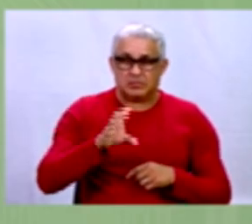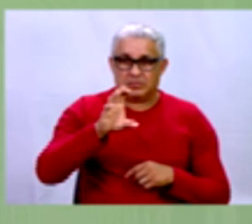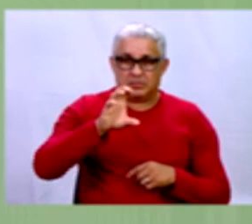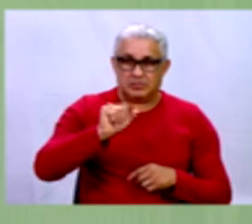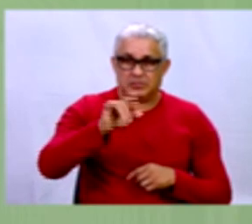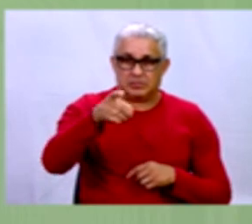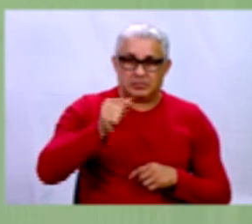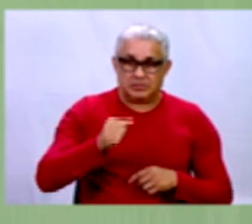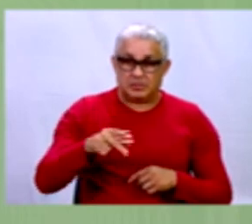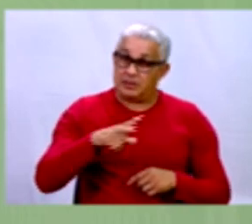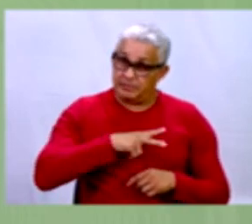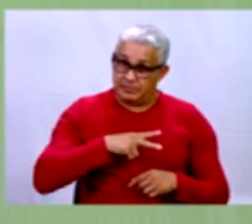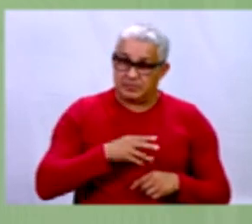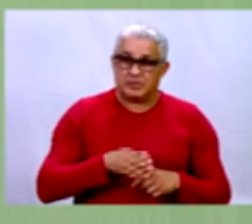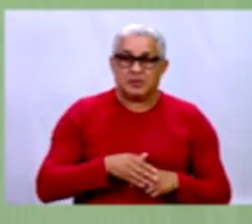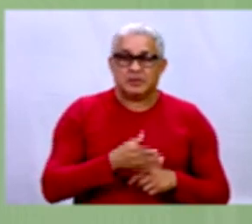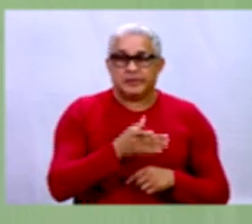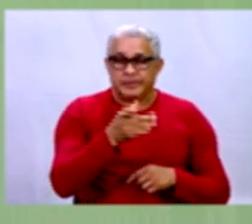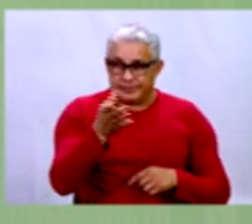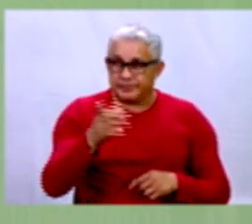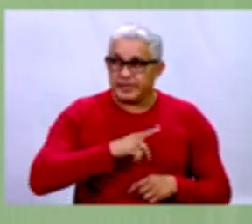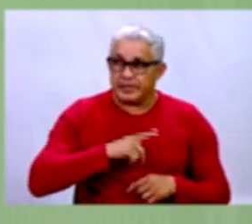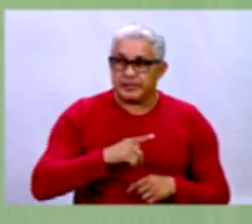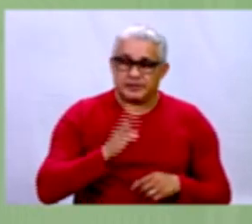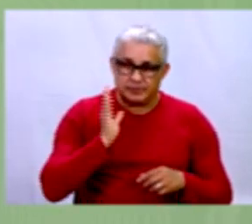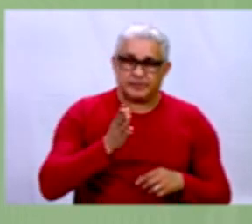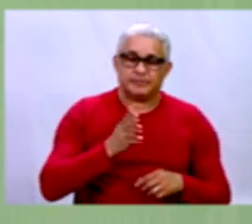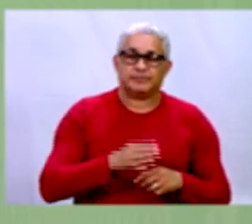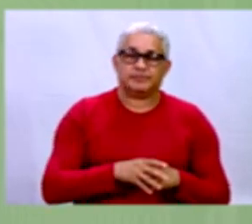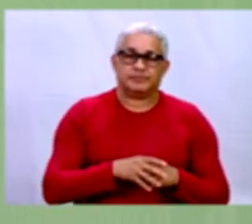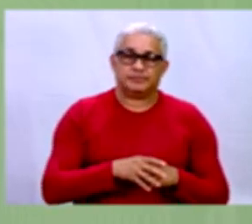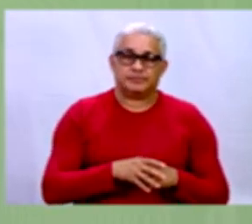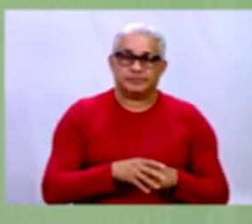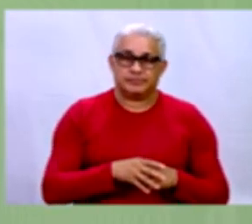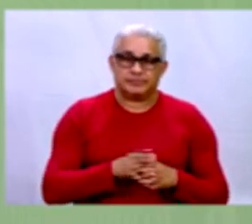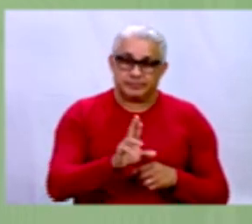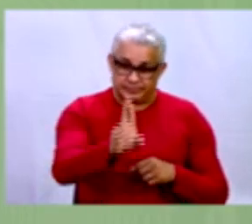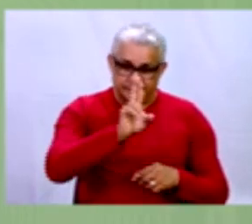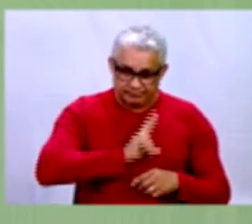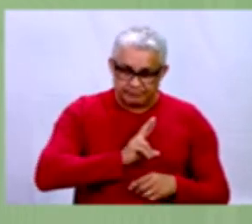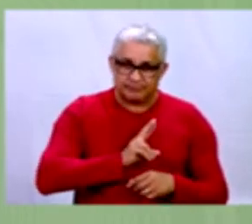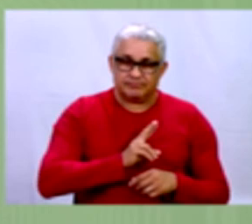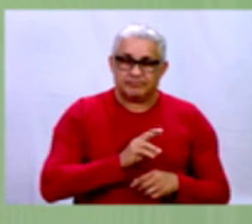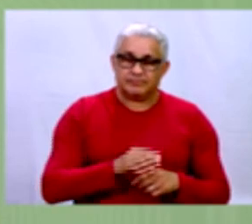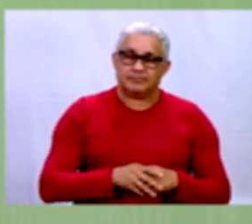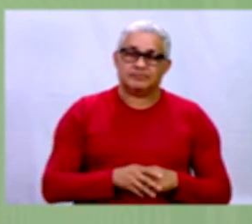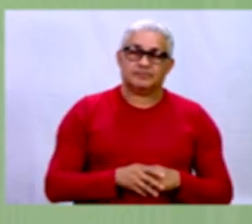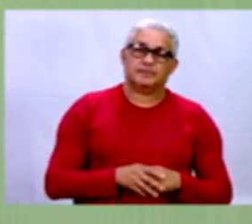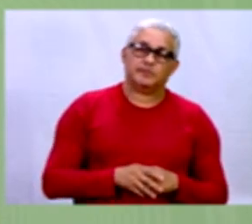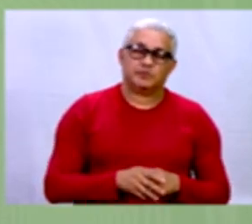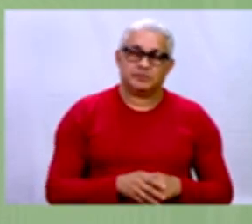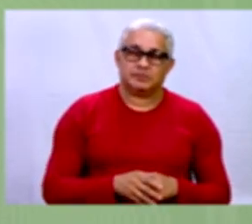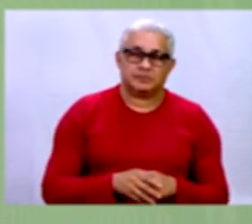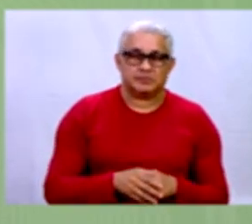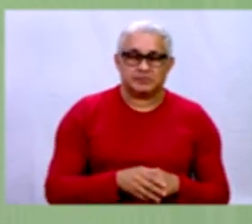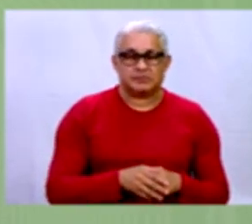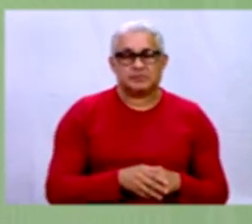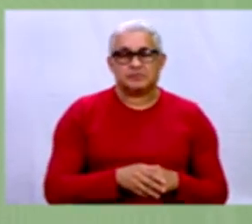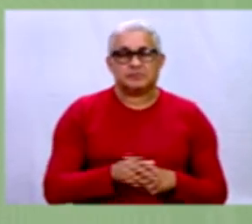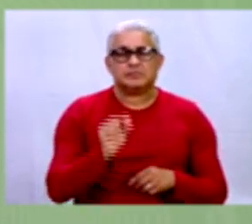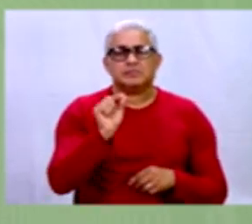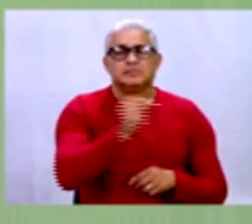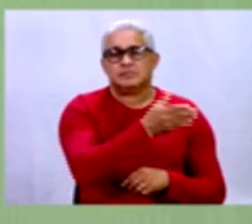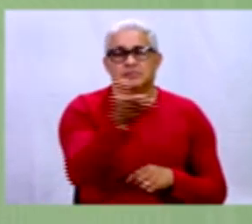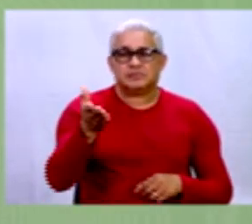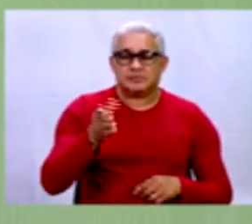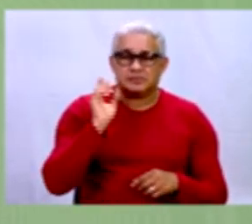de vocês já faz, se algum de vocês já faz, comentem aqui com a gente, tá? Mas assim, quem de vocês já faz um fluxo de